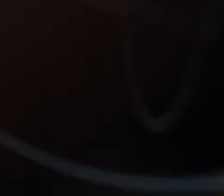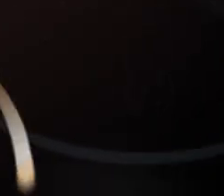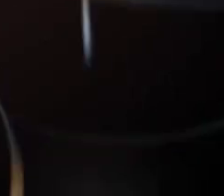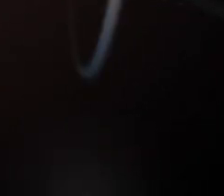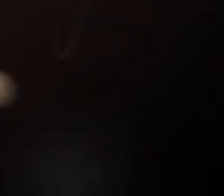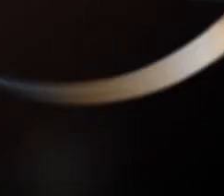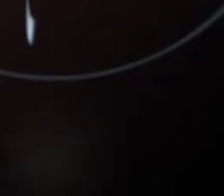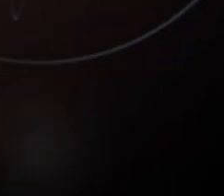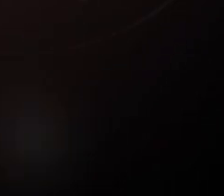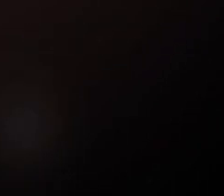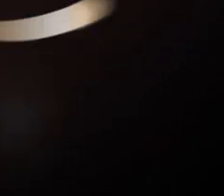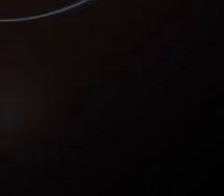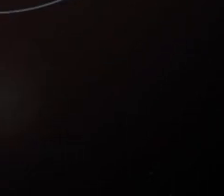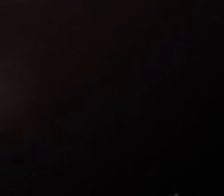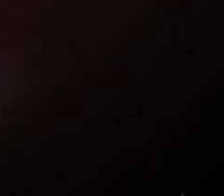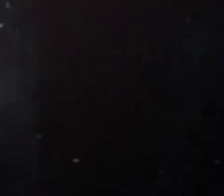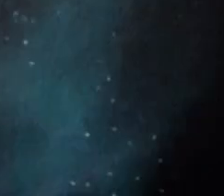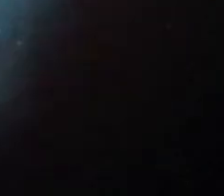é